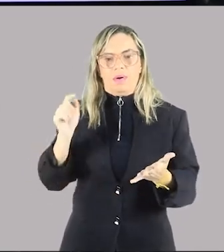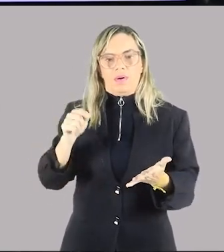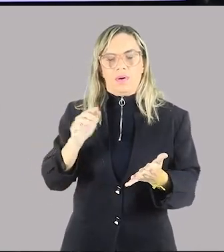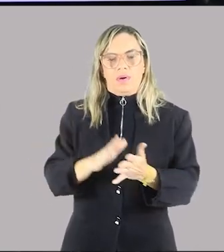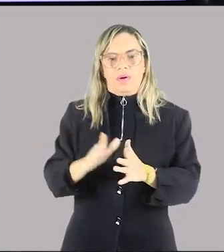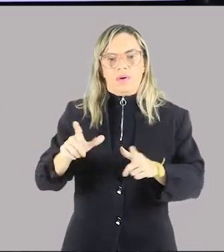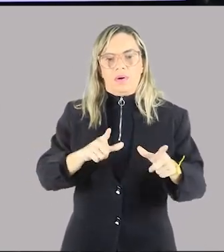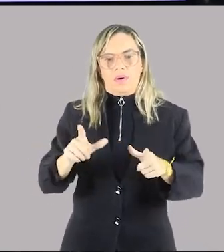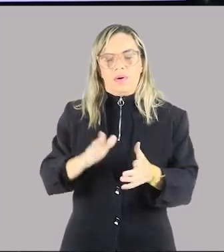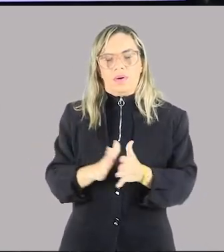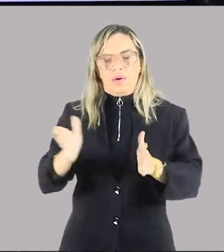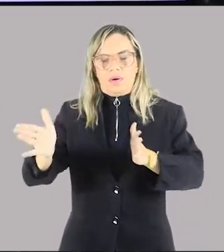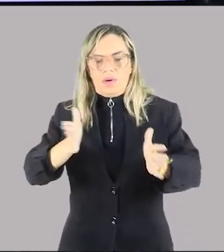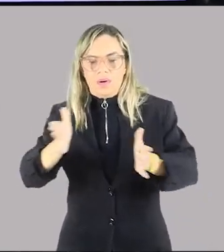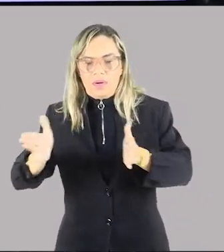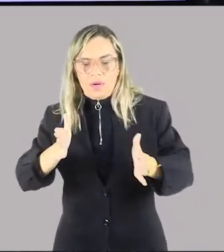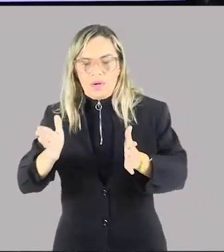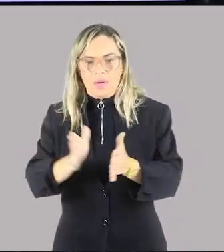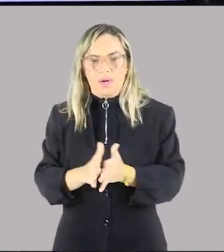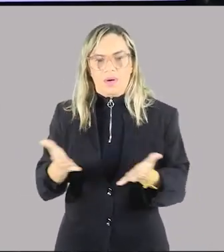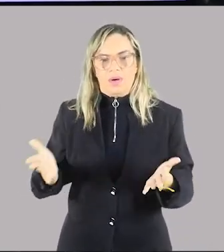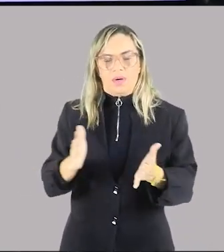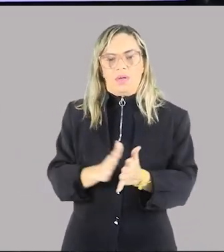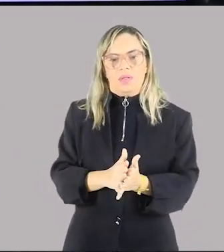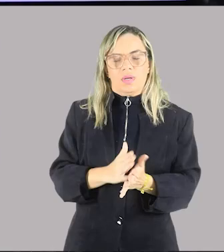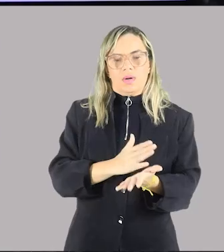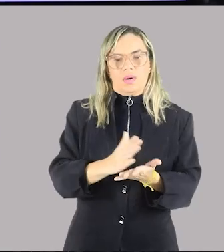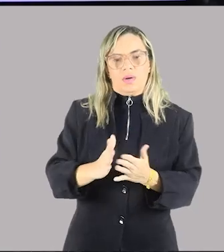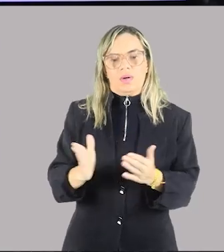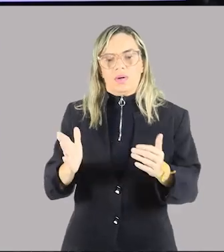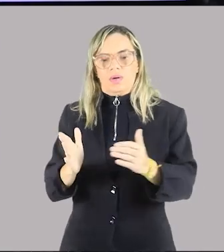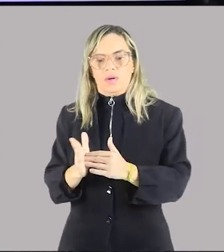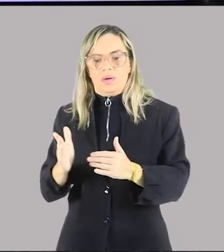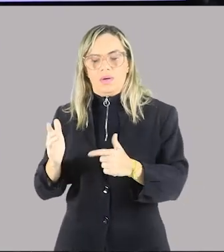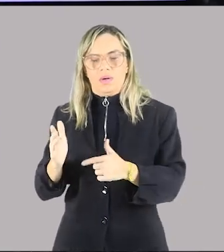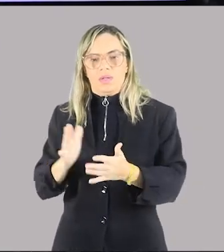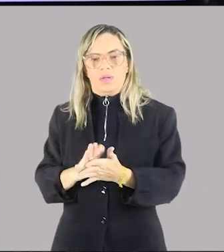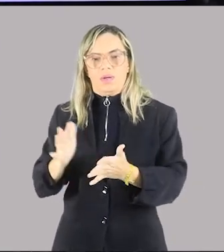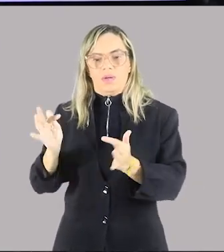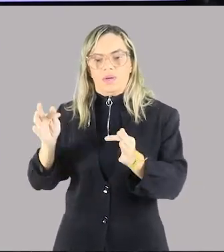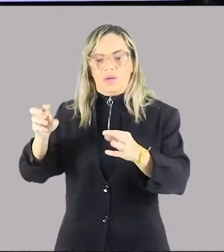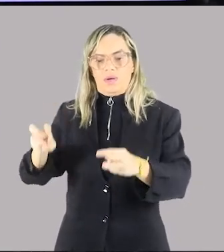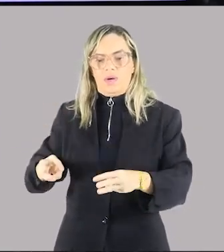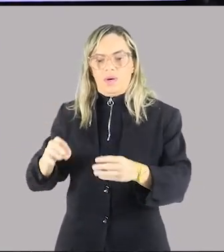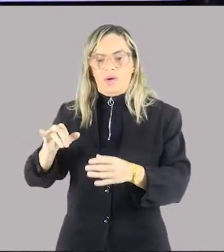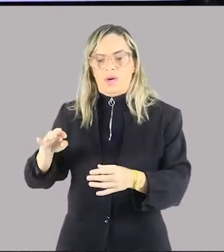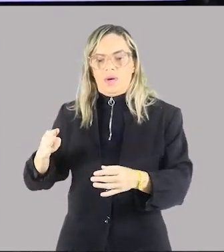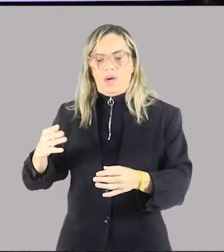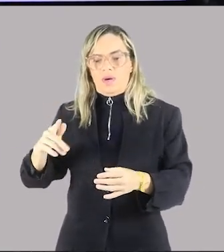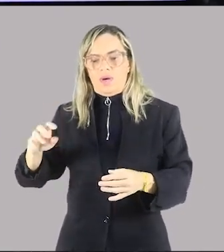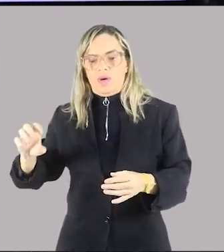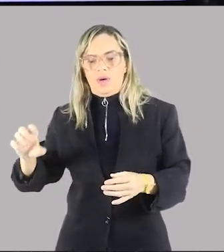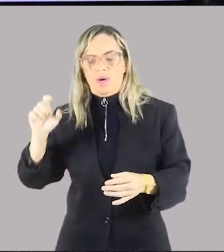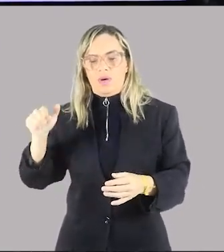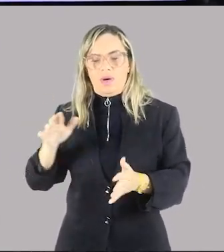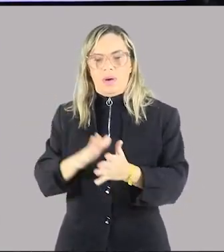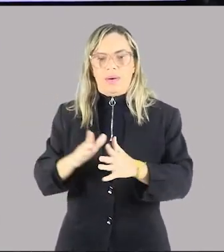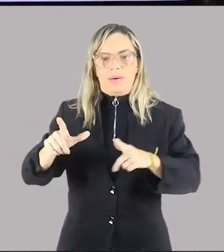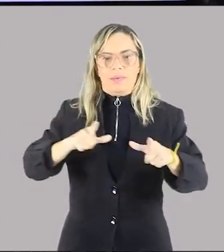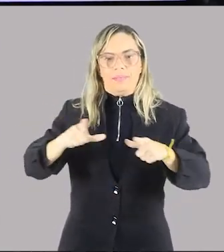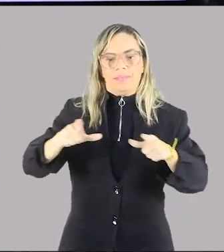estatal temporário. Por quê? Porque o serviço que o agente censitário do IBGE exerce, esse serviço